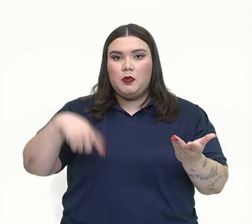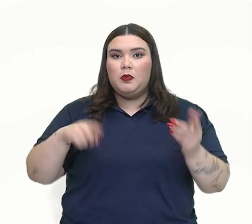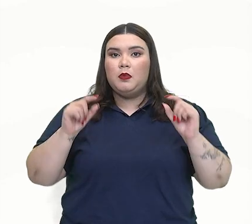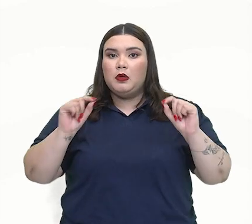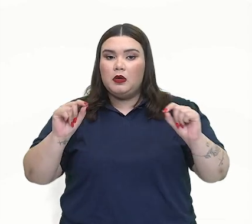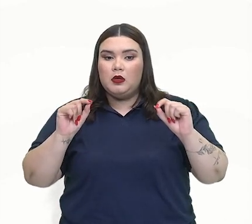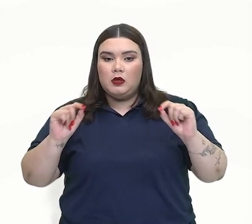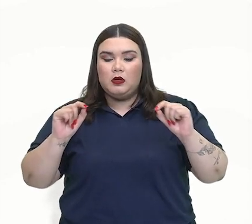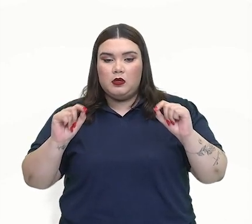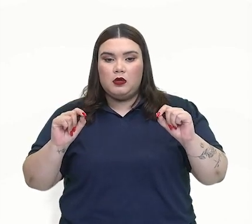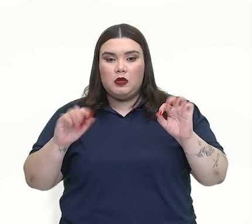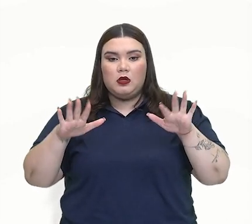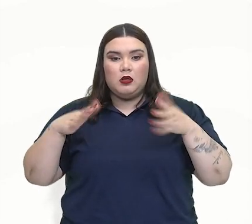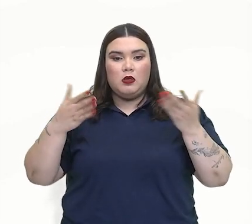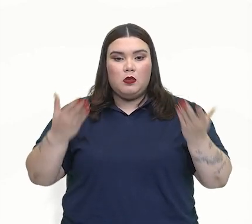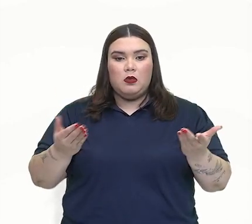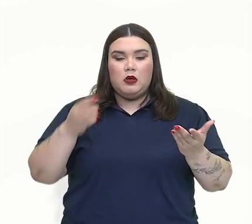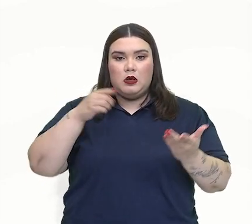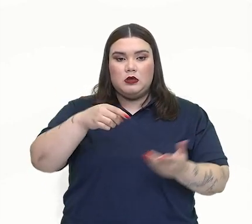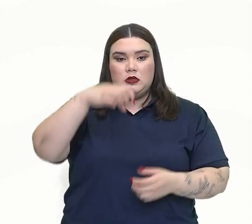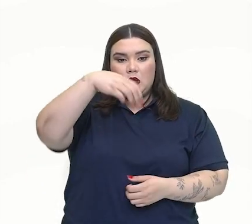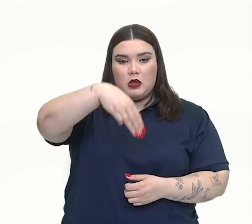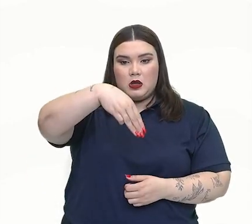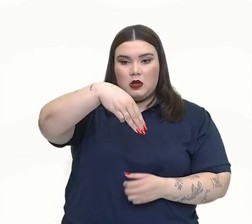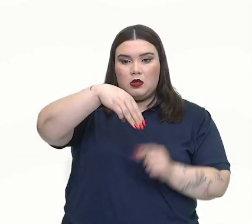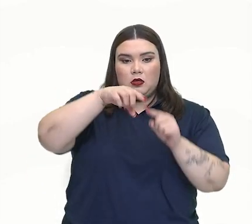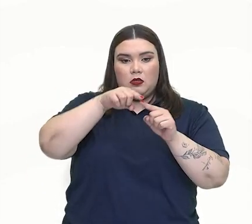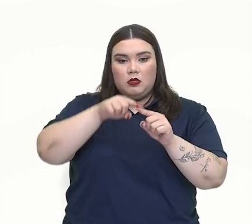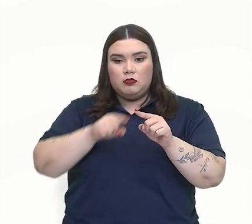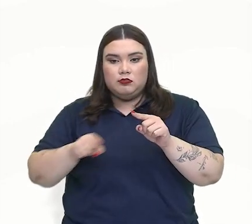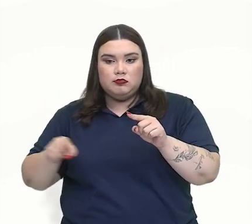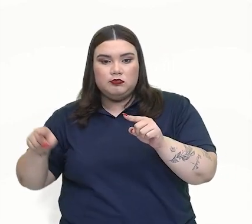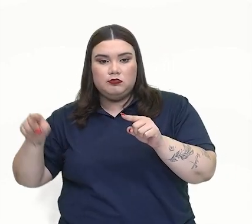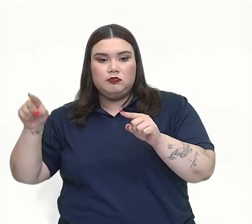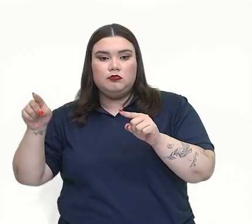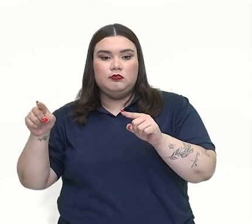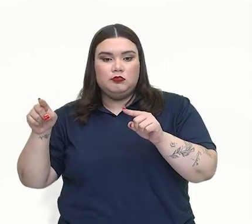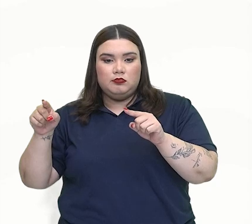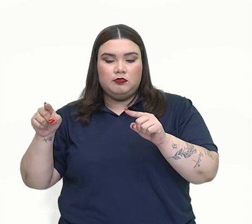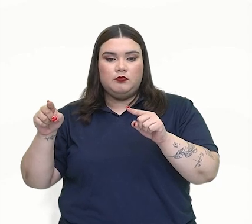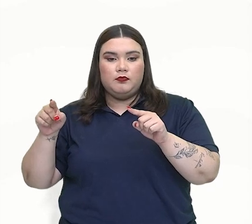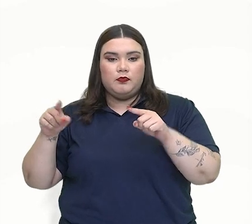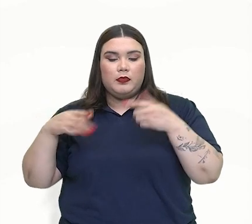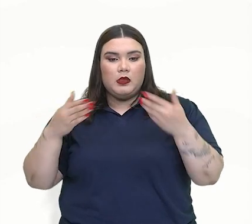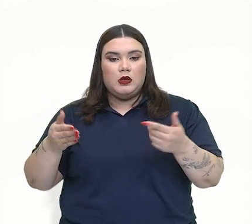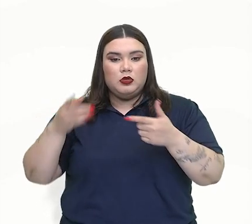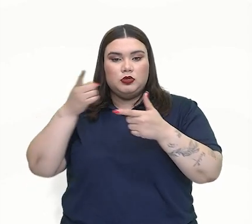eu fazer essa conversão, o que eu tenho que fazer? Eu tenho que dividir, ó,